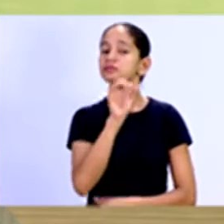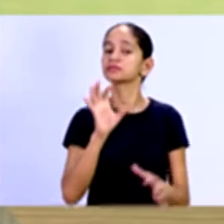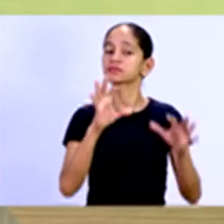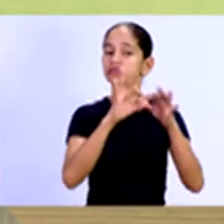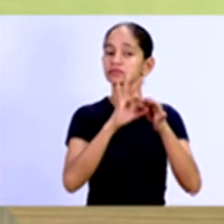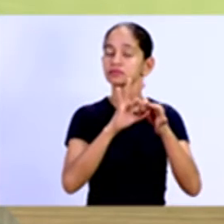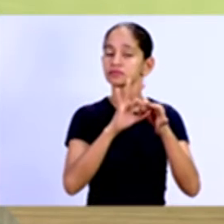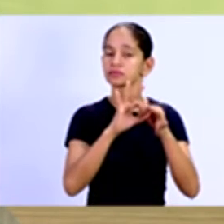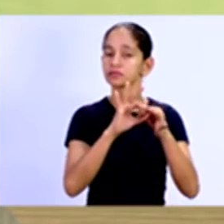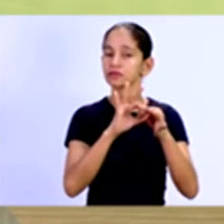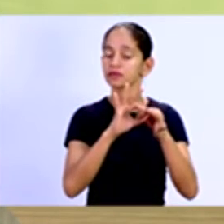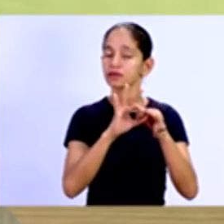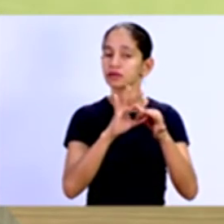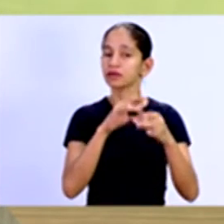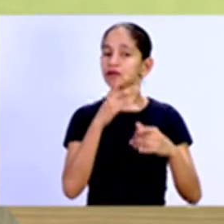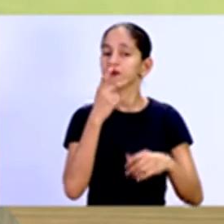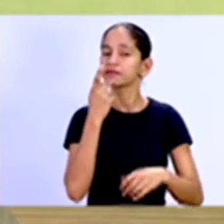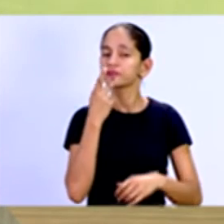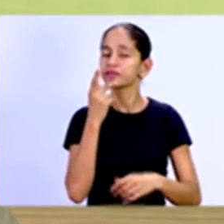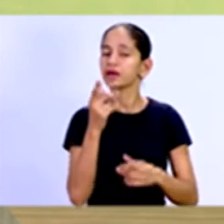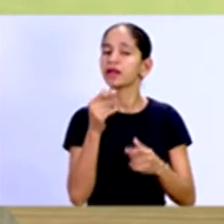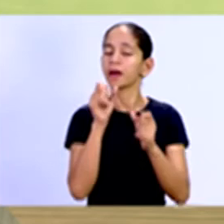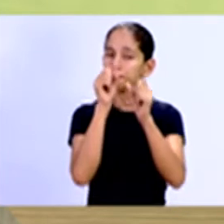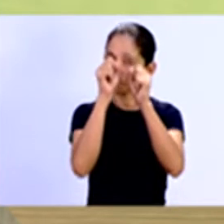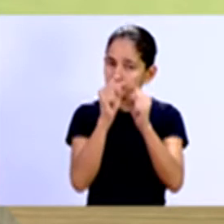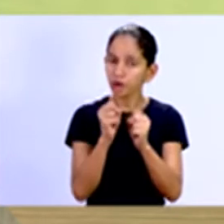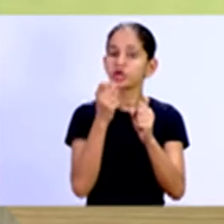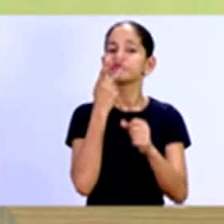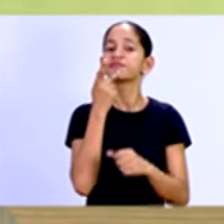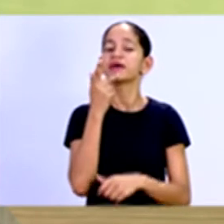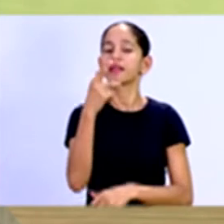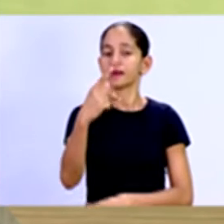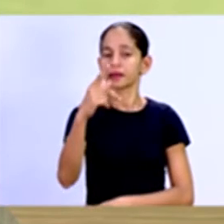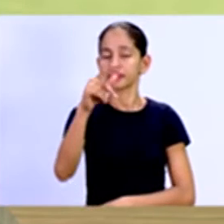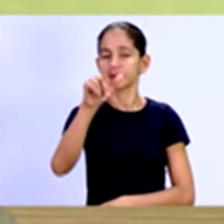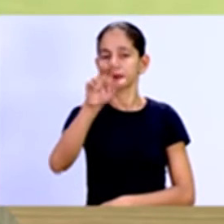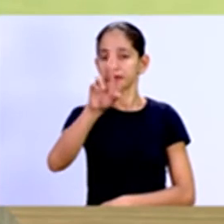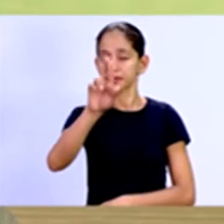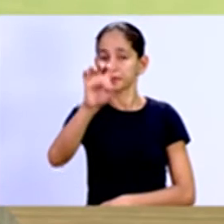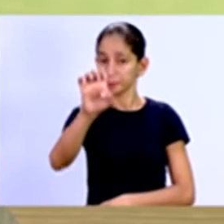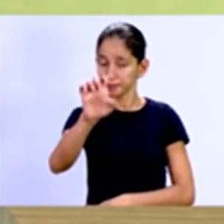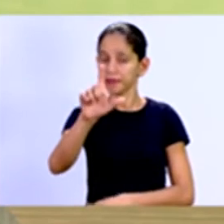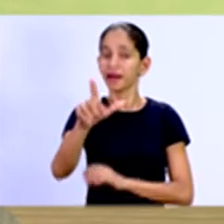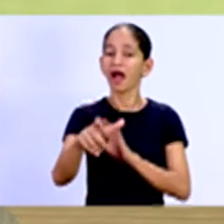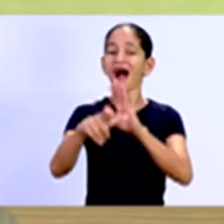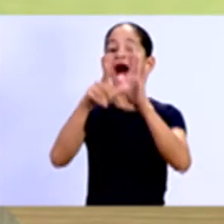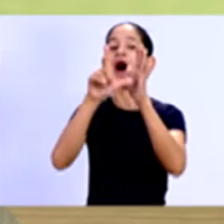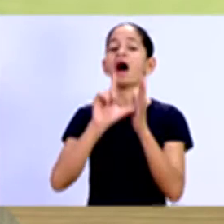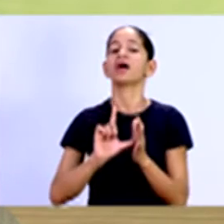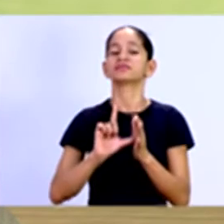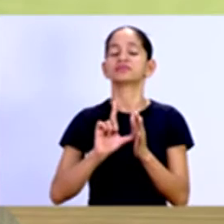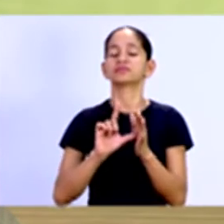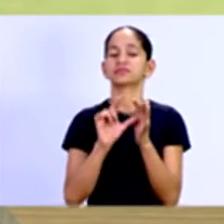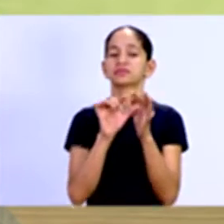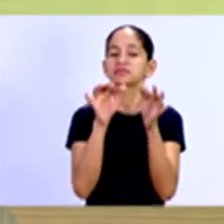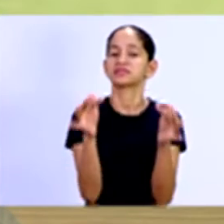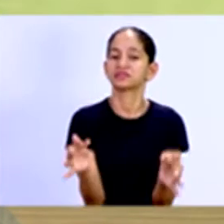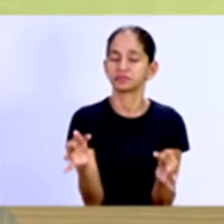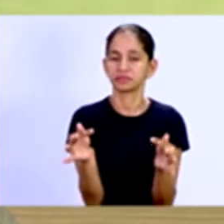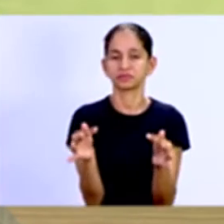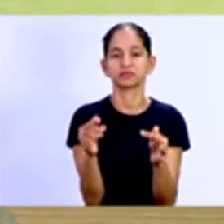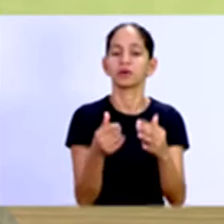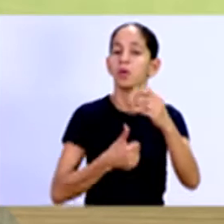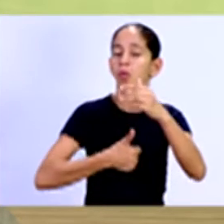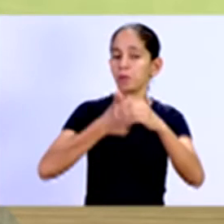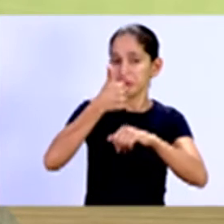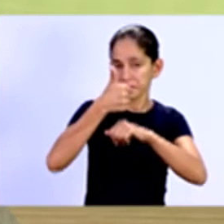seguinte: podemos citar um nível pré-convencional, que é quando não praticamos o sentido da ética ou a